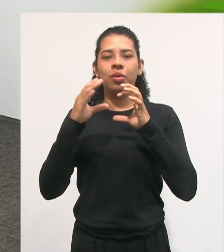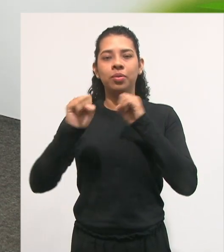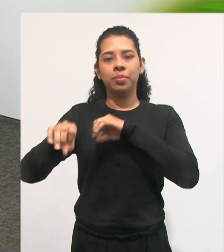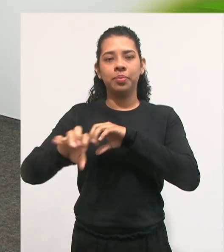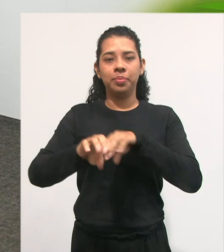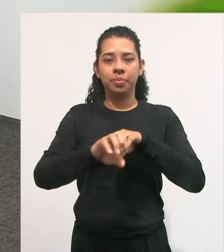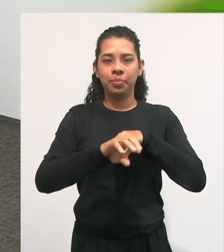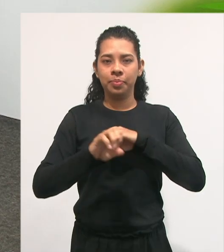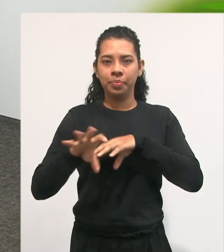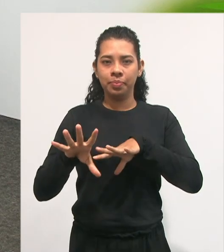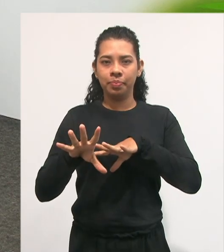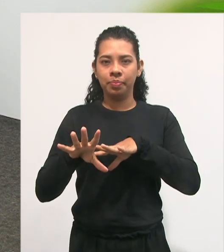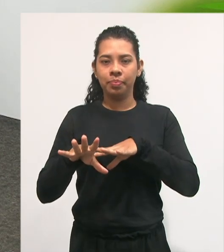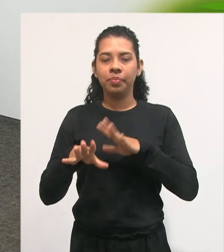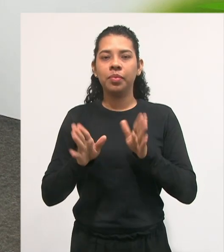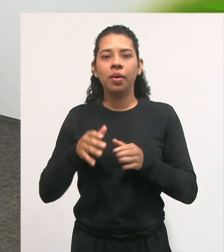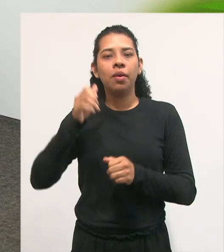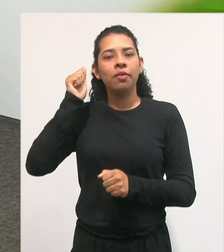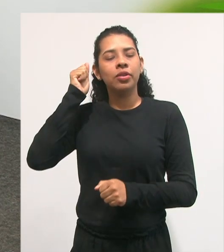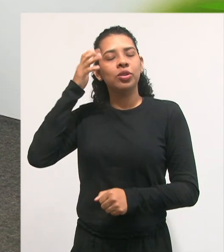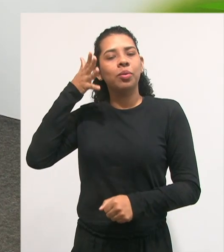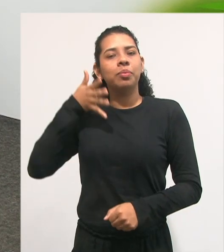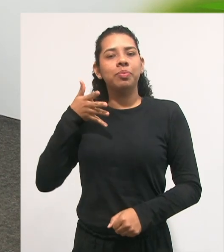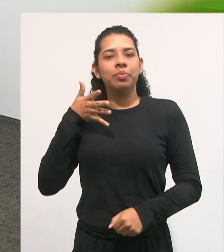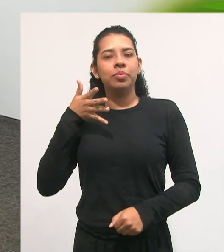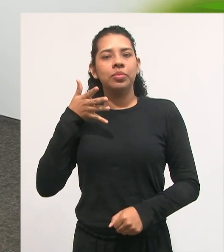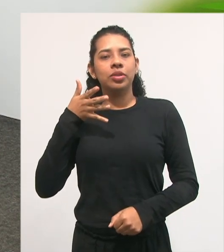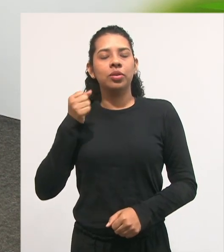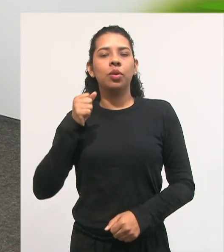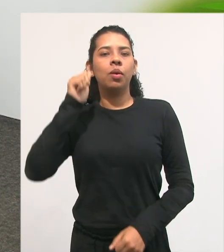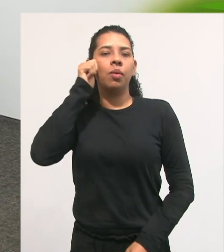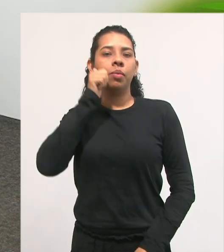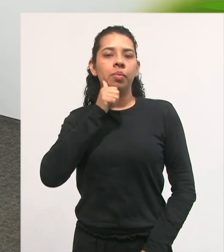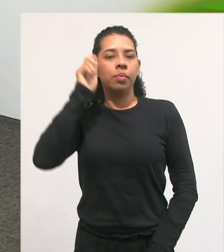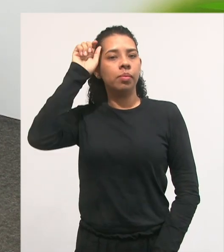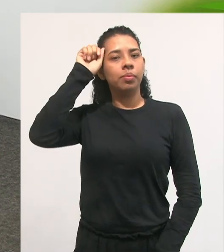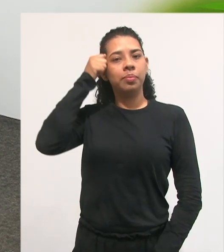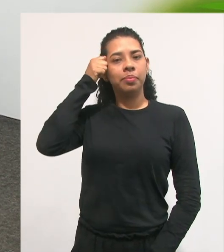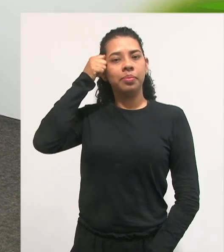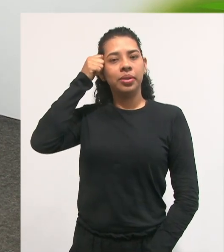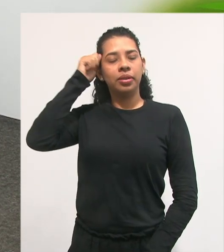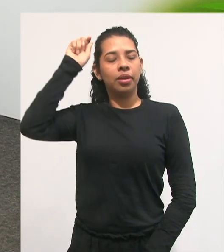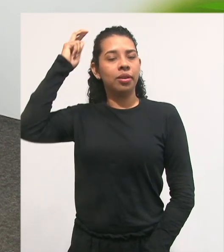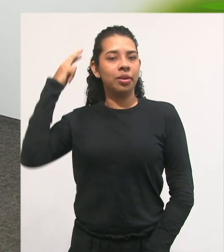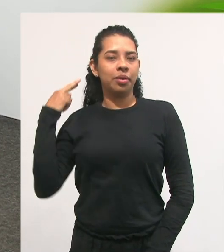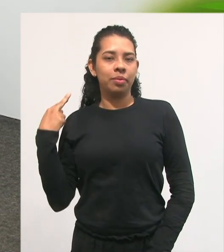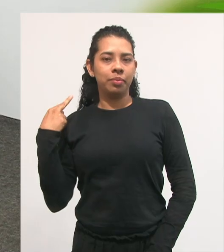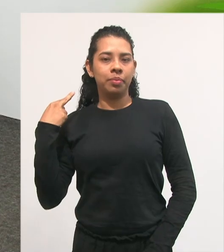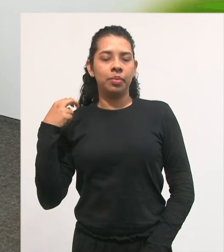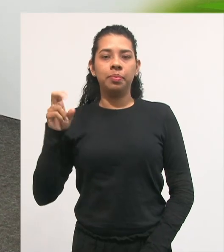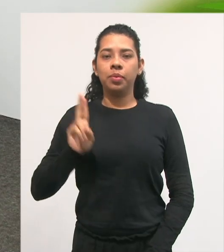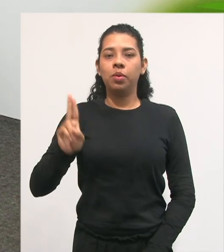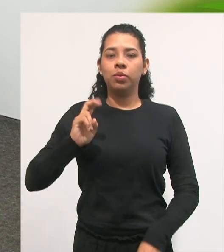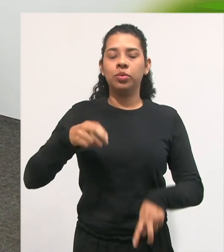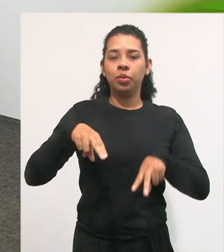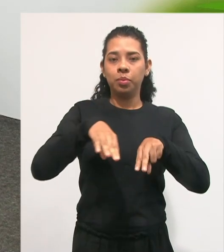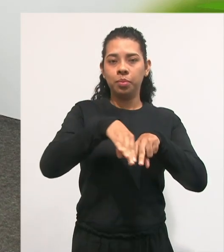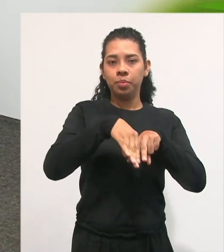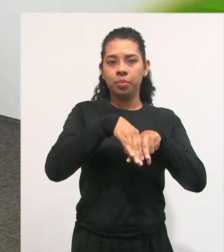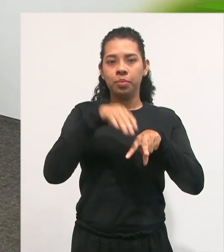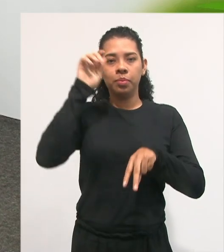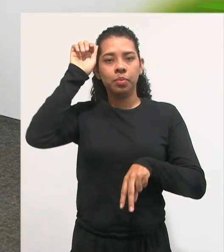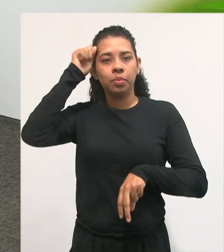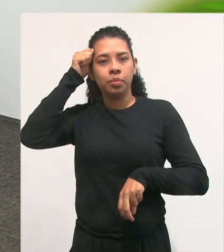educação. Eu vou fazer a minha audiodescrição. Eu sou uma mulher negra, de cabelos cacheados, estou usando uma calça preta, uma